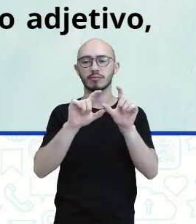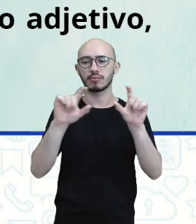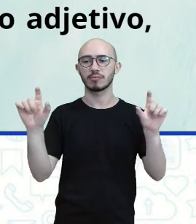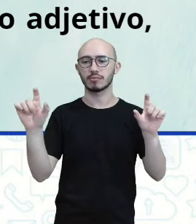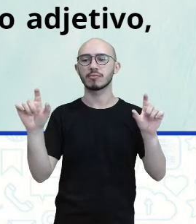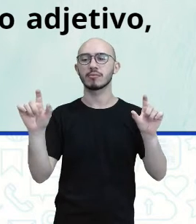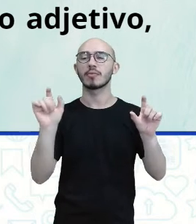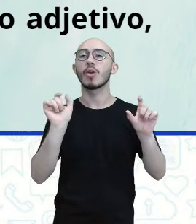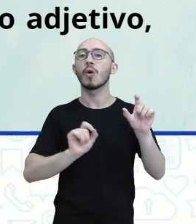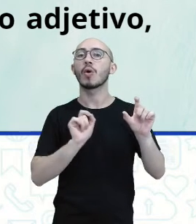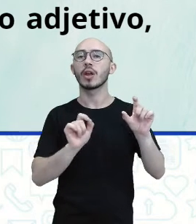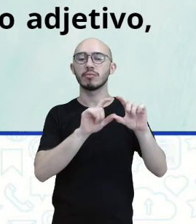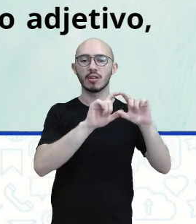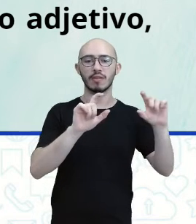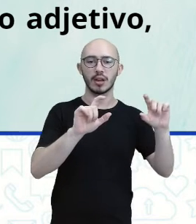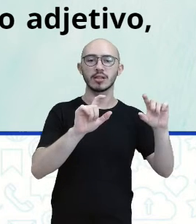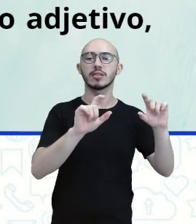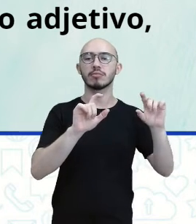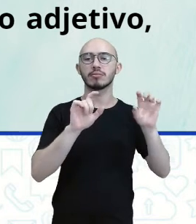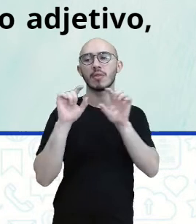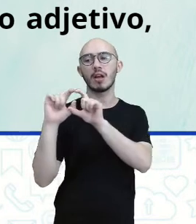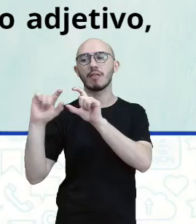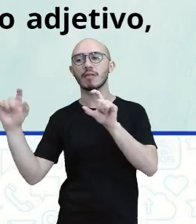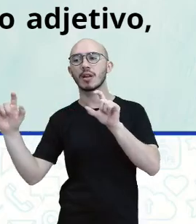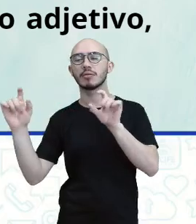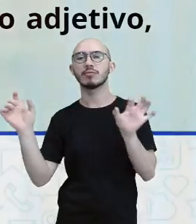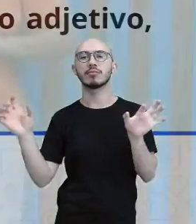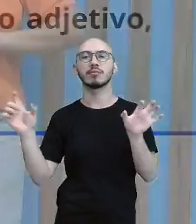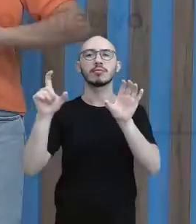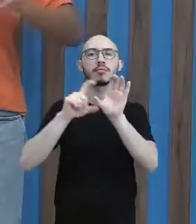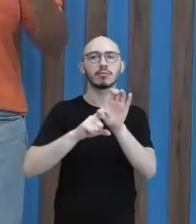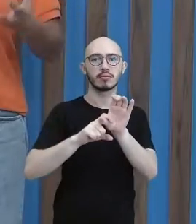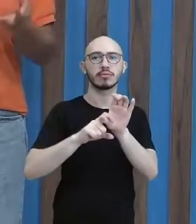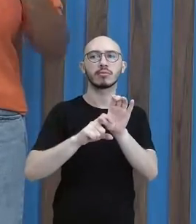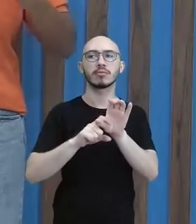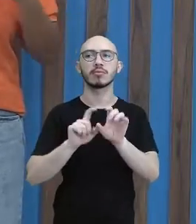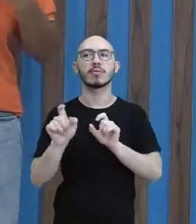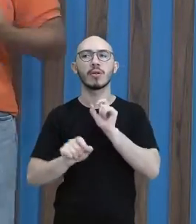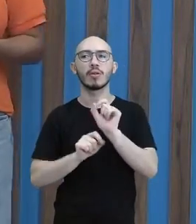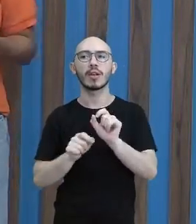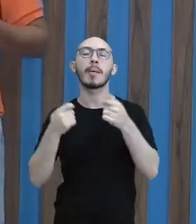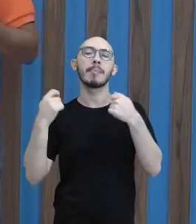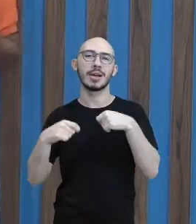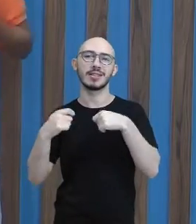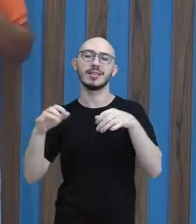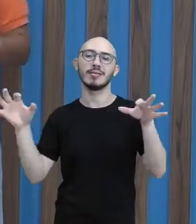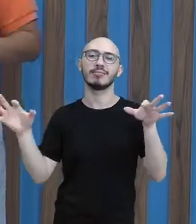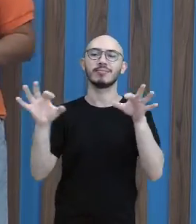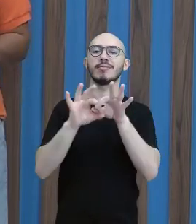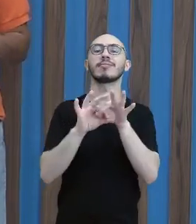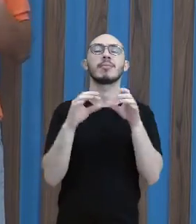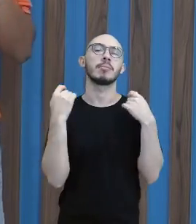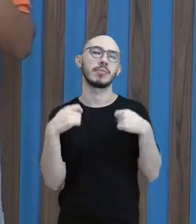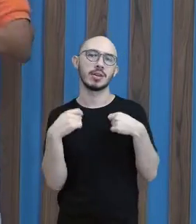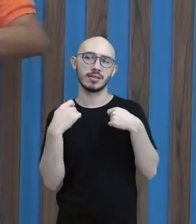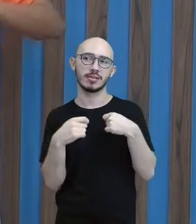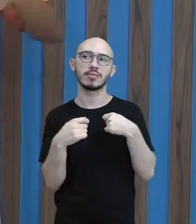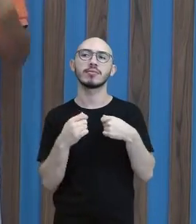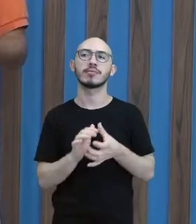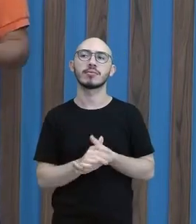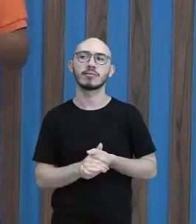quando duas orações elas não fazem sentido sem a outra. Então, quando a gente tem uma